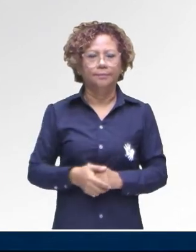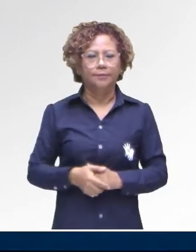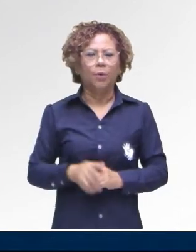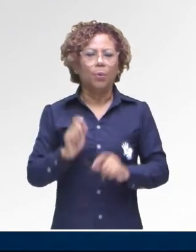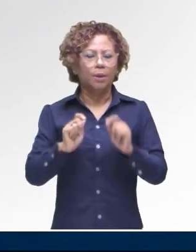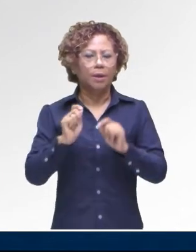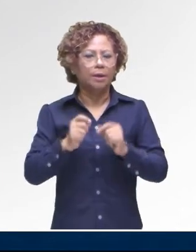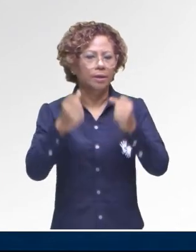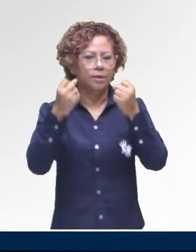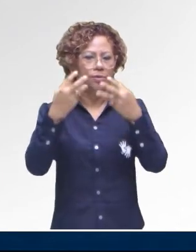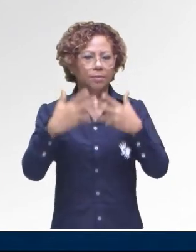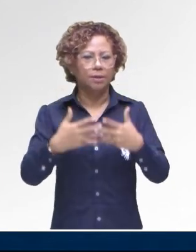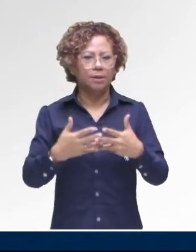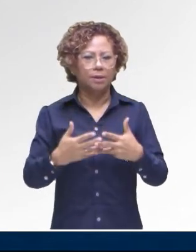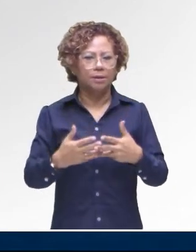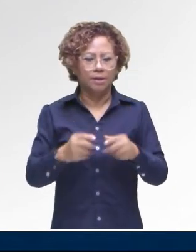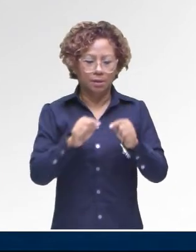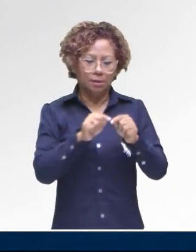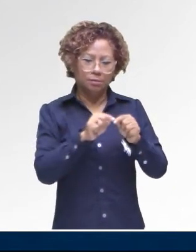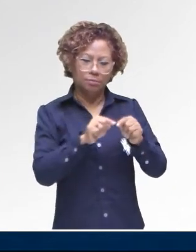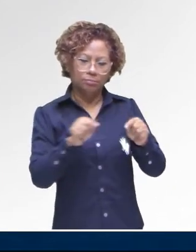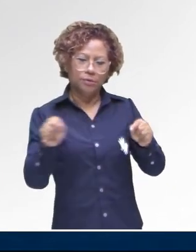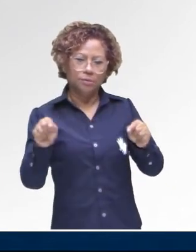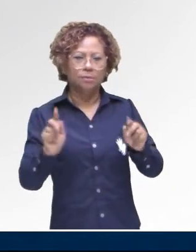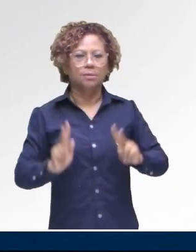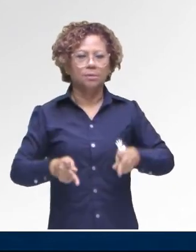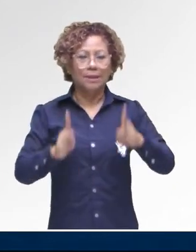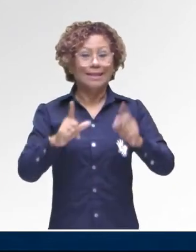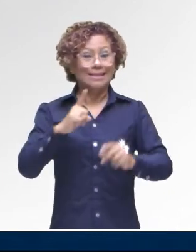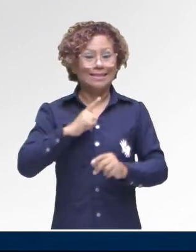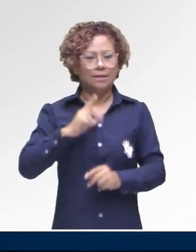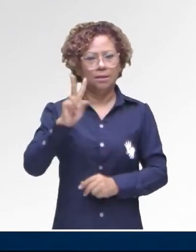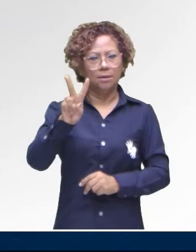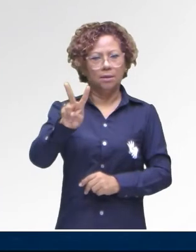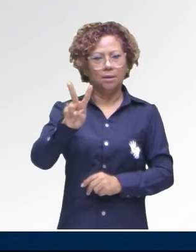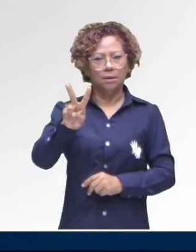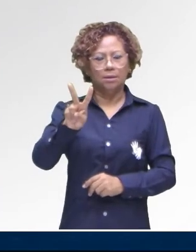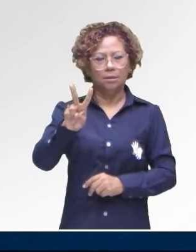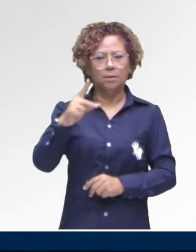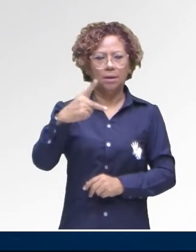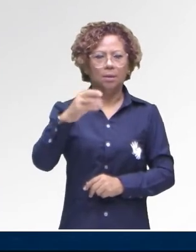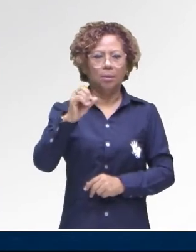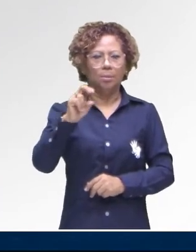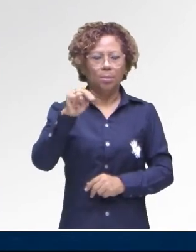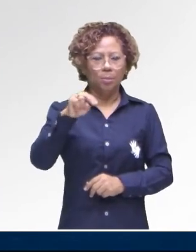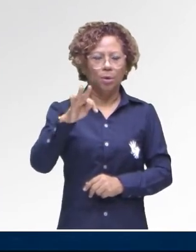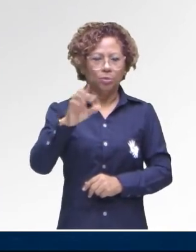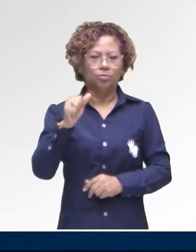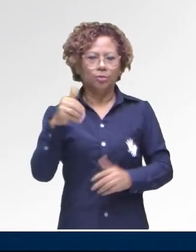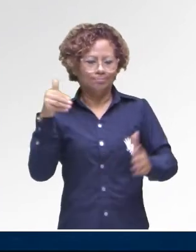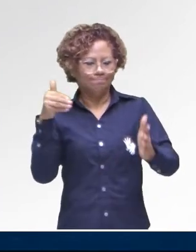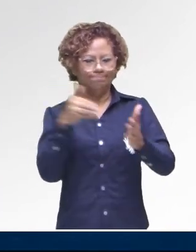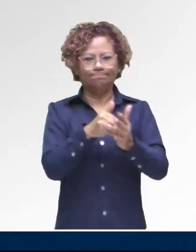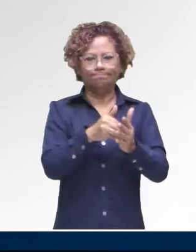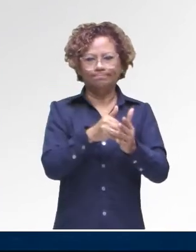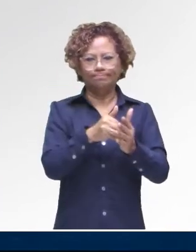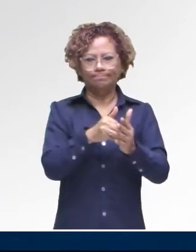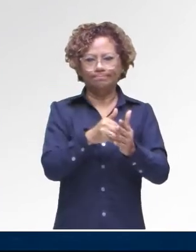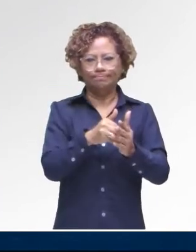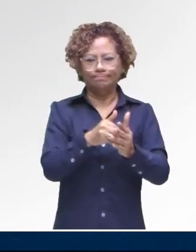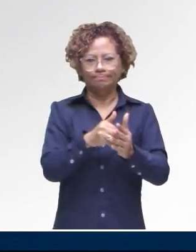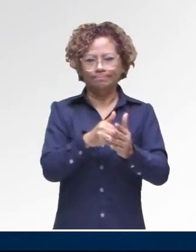o seguinte: um segmento de reta possui 2 pontos que delimitam o segmento.